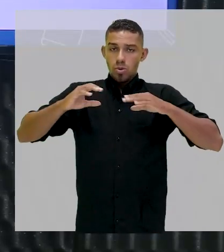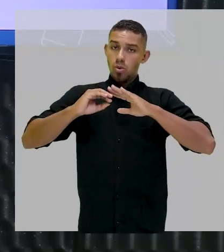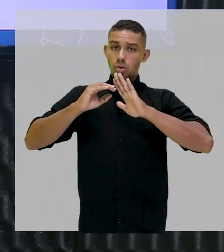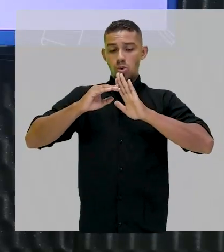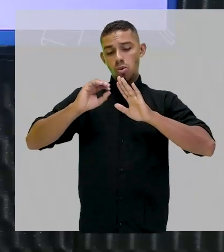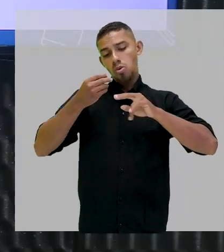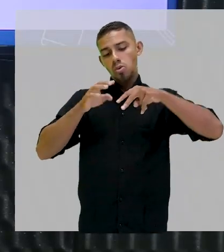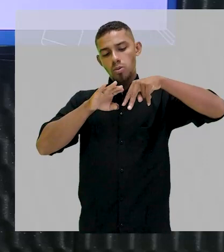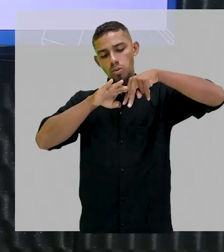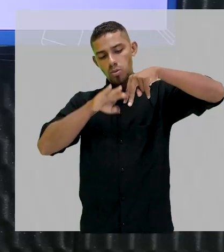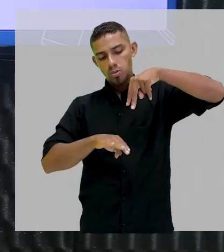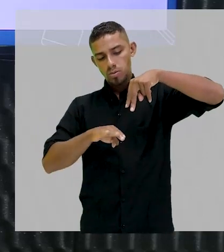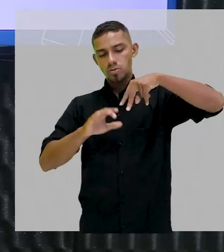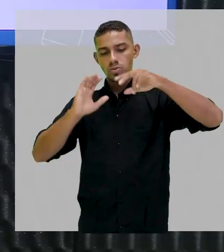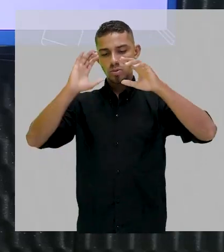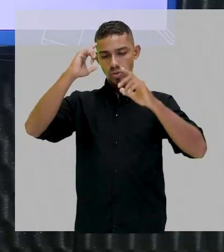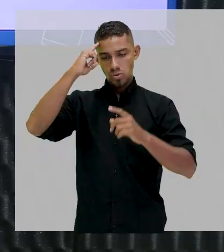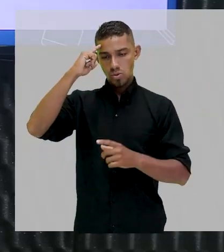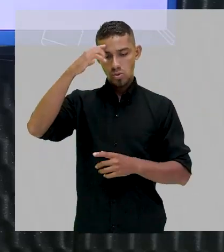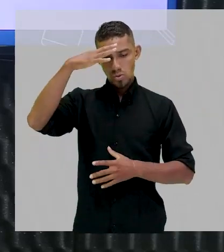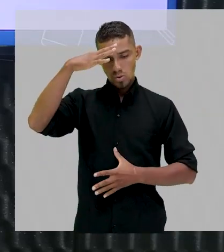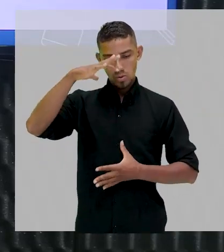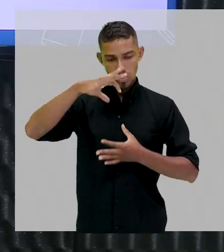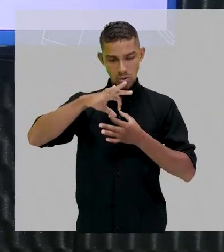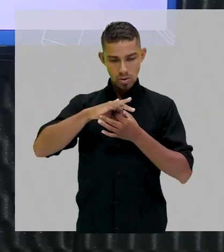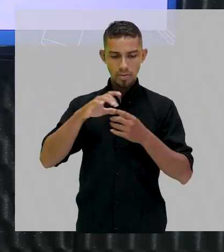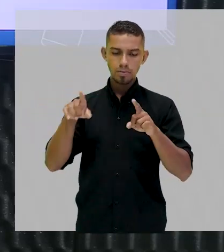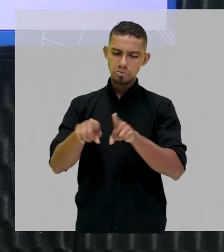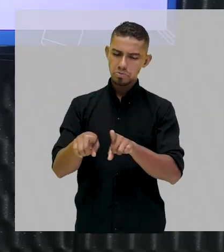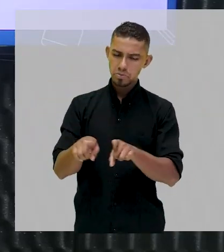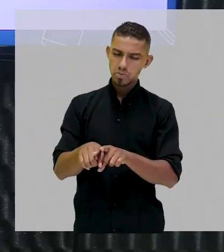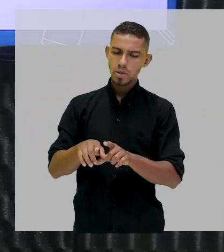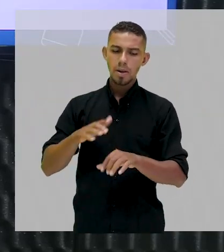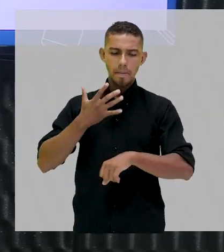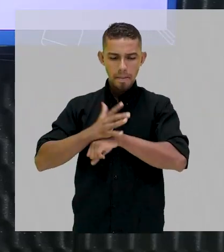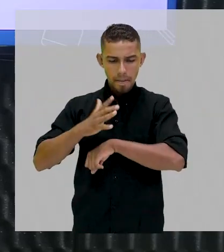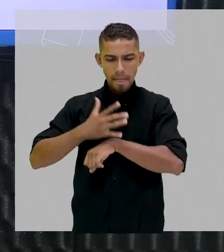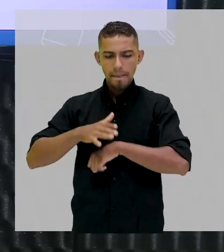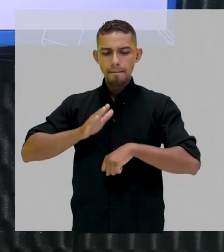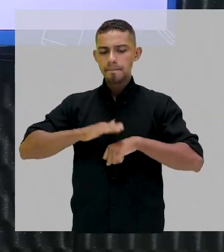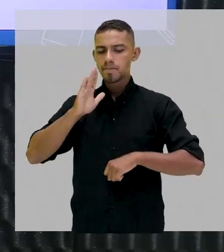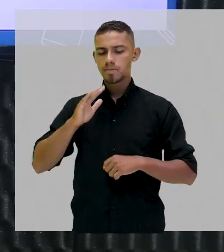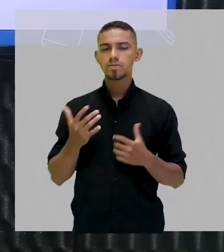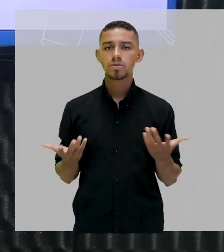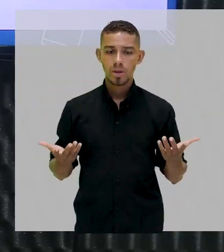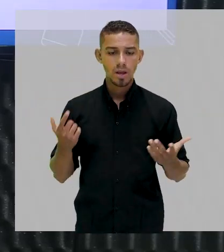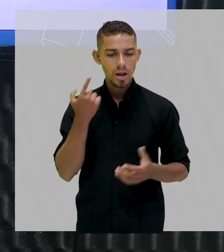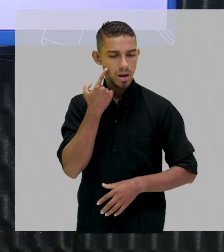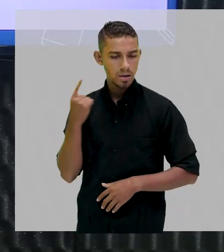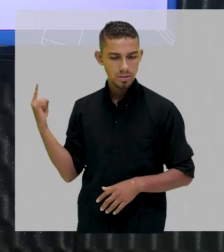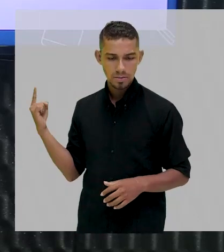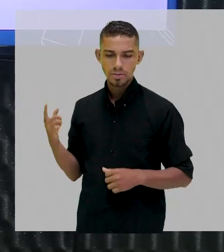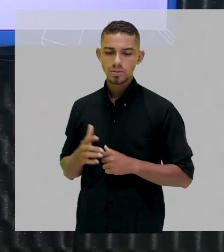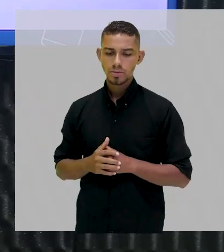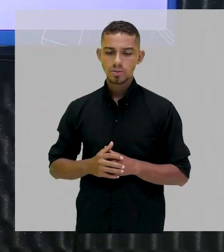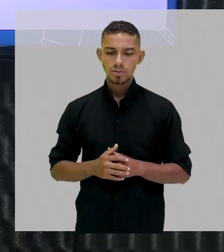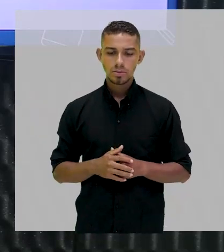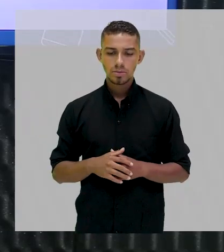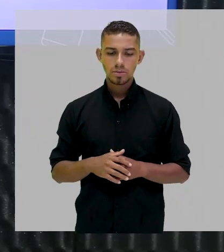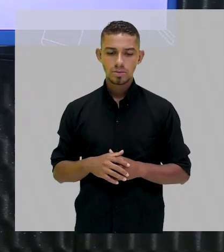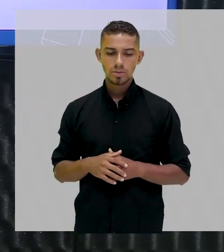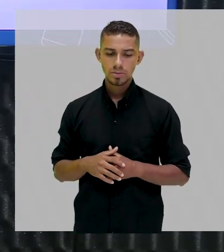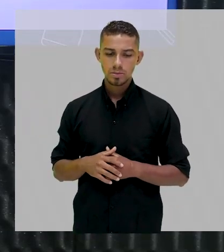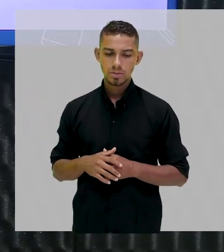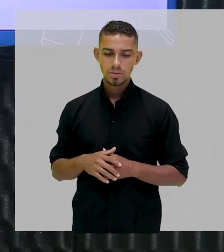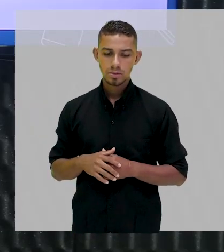globais. Falei para vocês ainda há pouco das capacidades físicas que são mais trabalhadas no Pilates. Olha o que aparece aqui, ó, a expressão que aparece aqui,